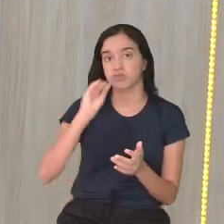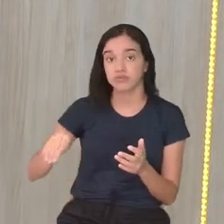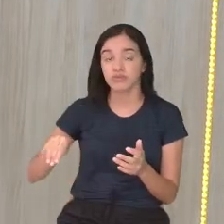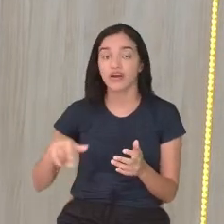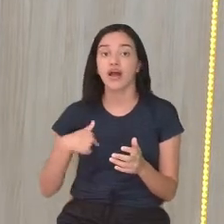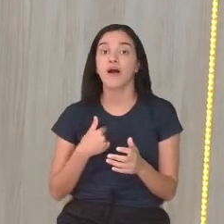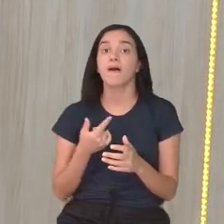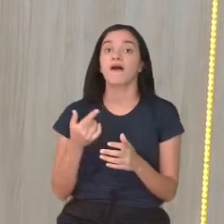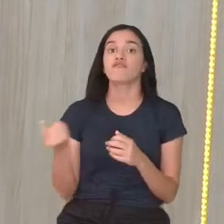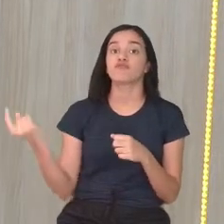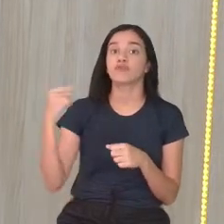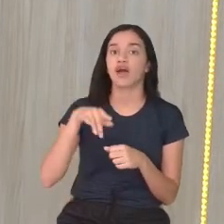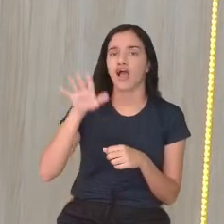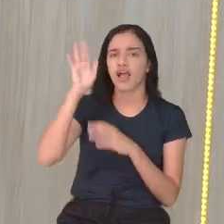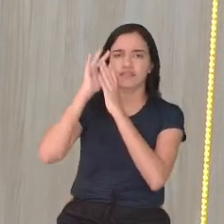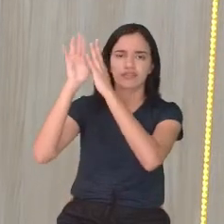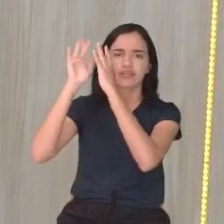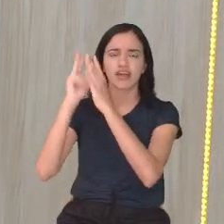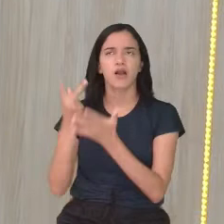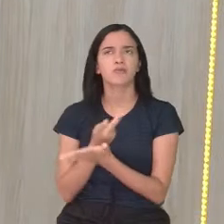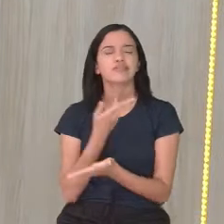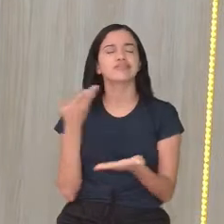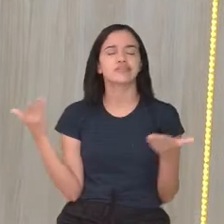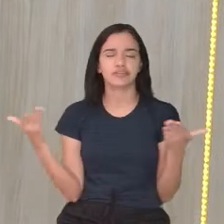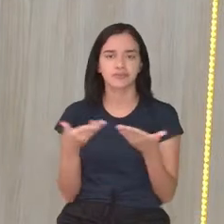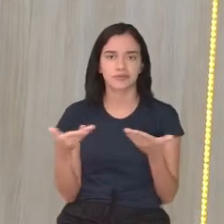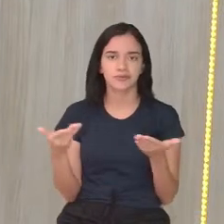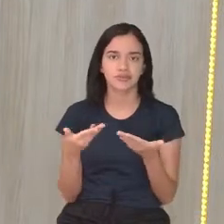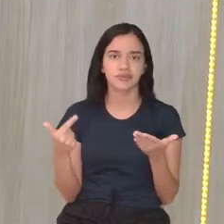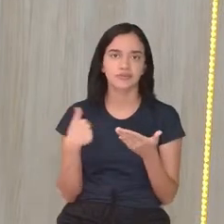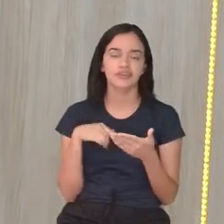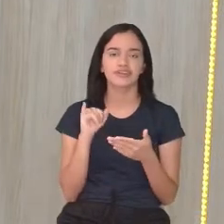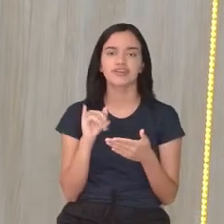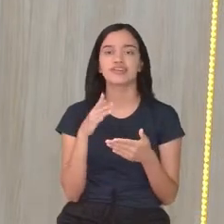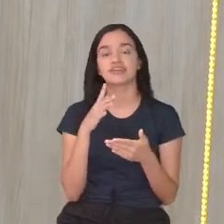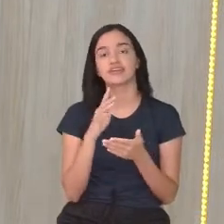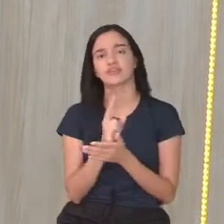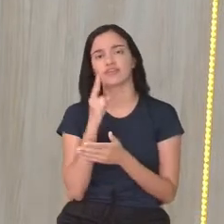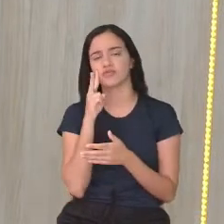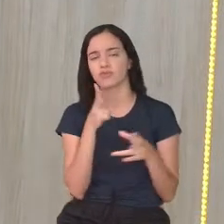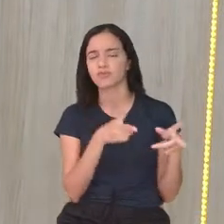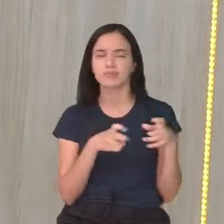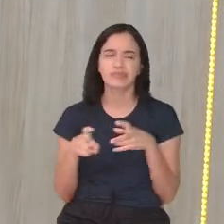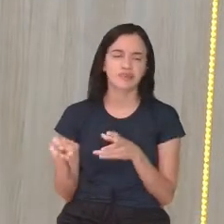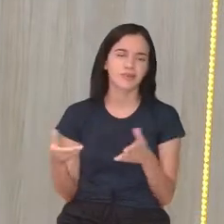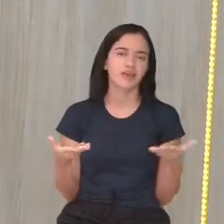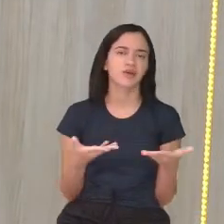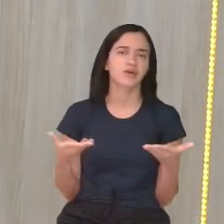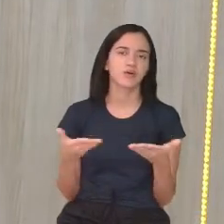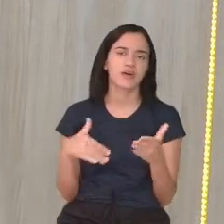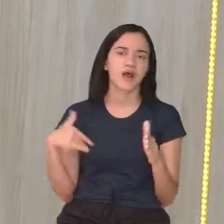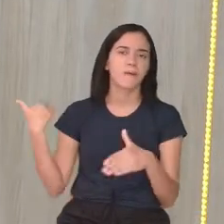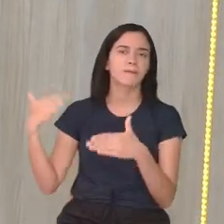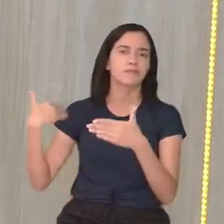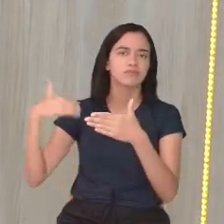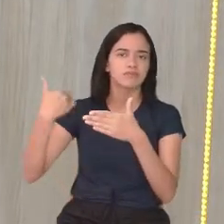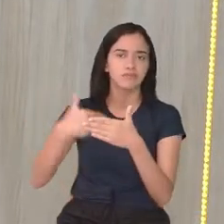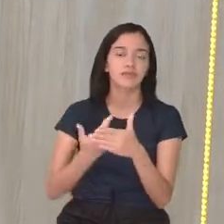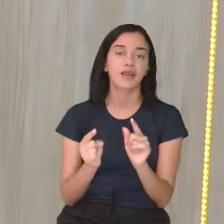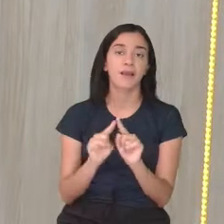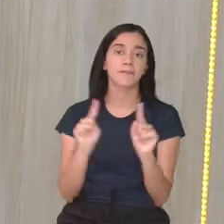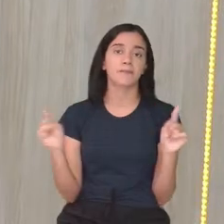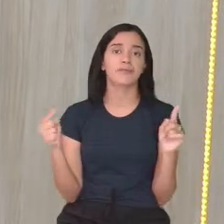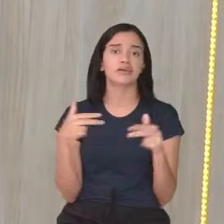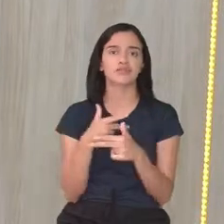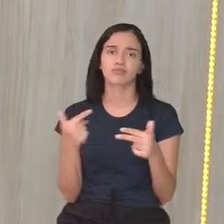aí a reflexão. Talvez isso aconteça hoje em dia, né? Se a gente for ver direitinho aí, isso foi passando o tempo, mas as coisas